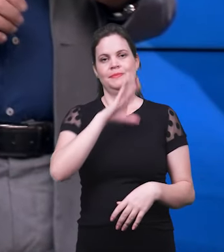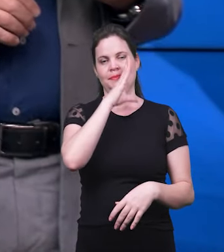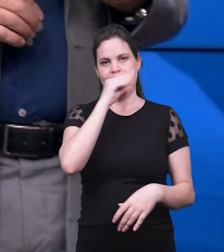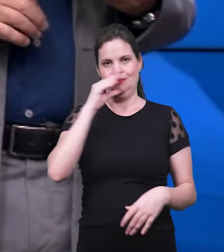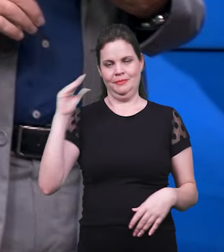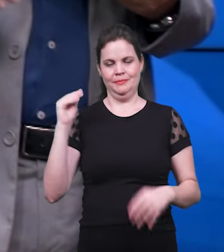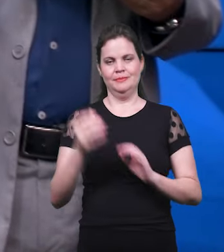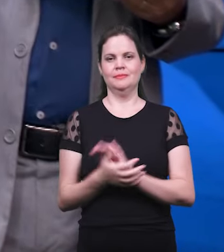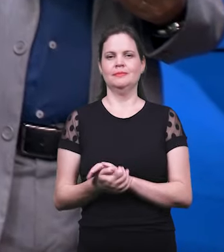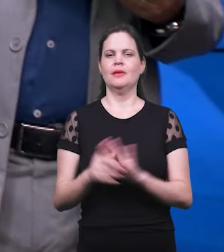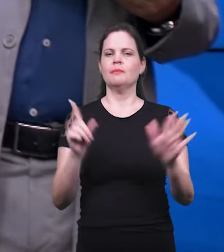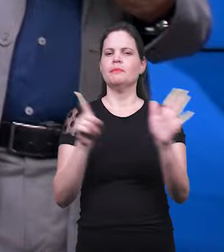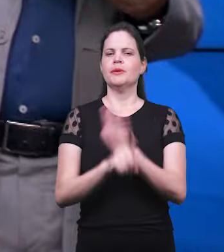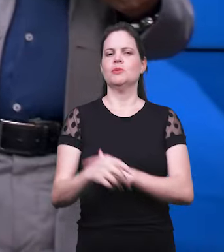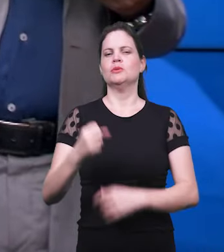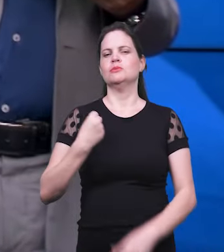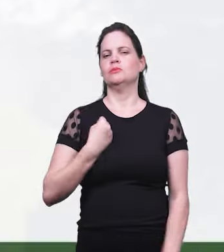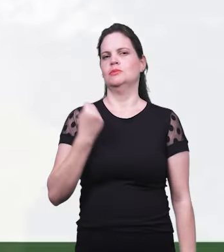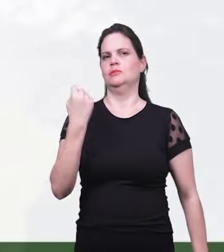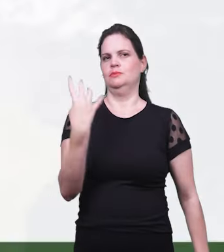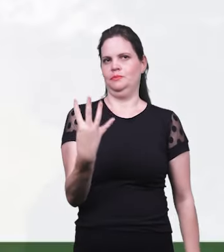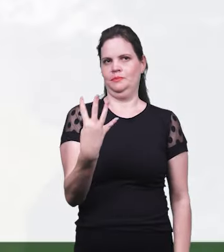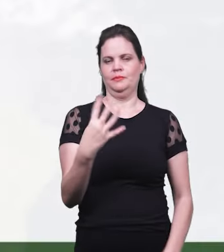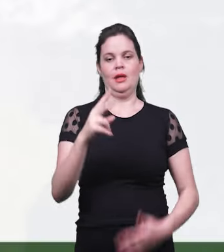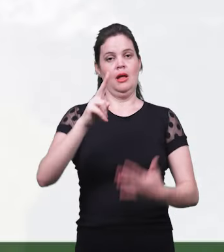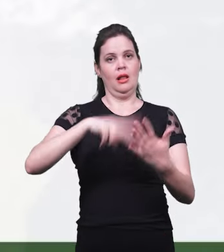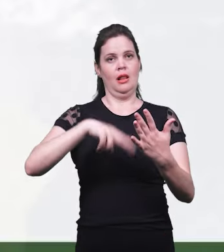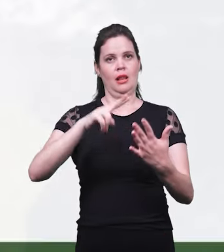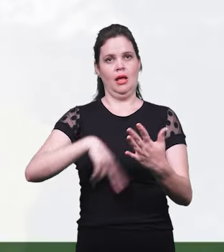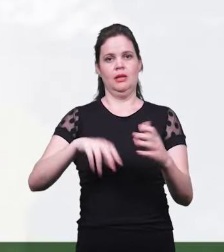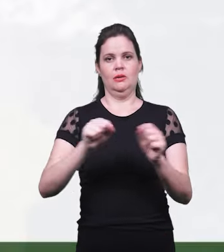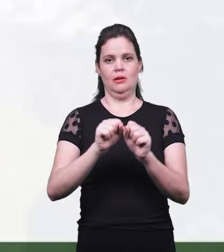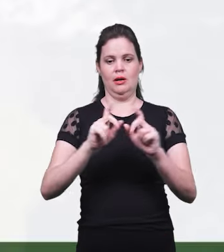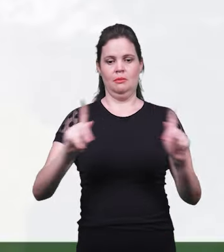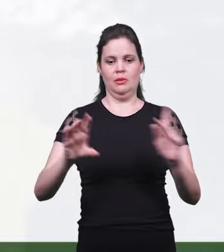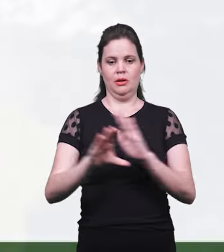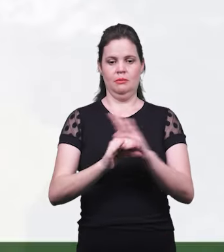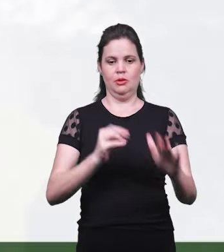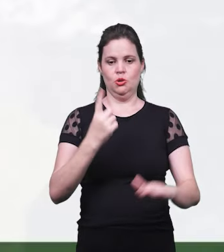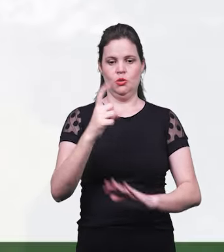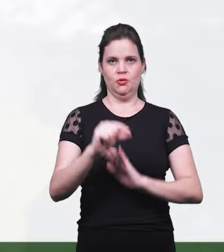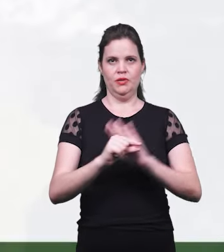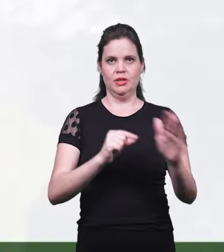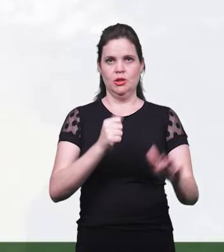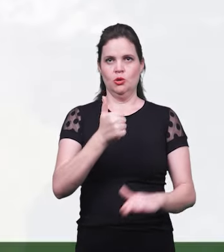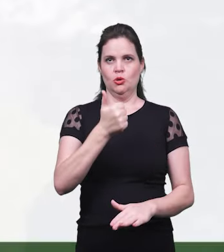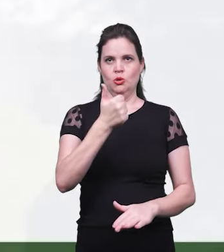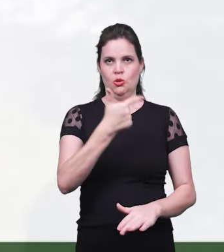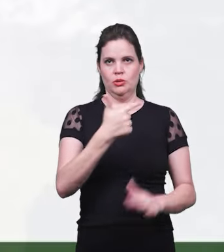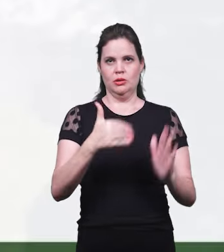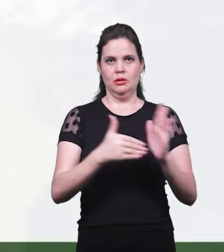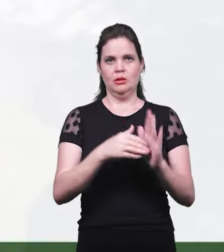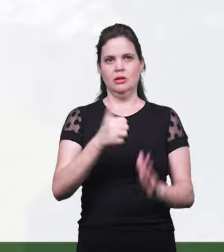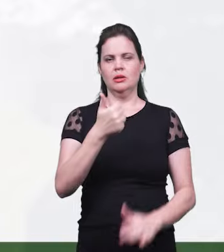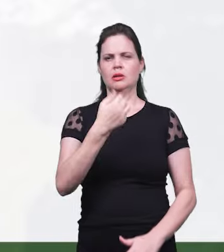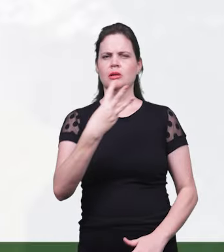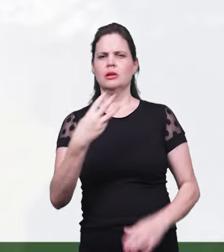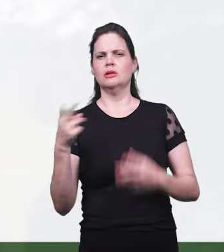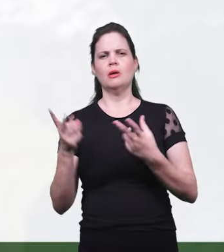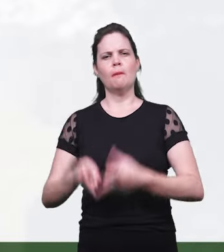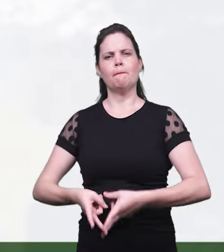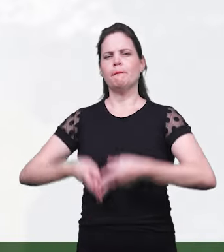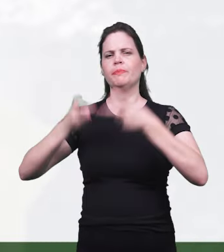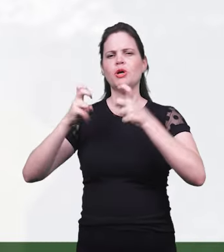adolescentes, que é a pergunta 4, que diz: lendo Apocalipse, capítulo 1, verso 12 e 13, identifique o que João viu